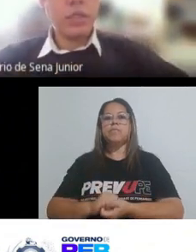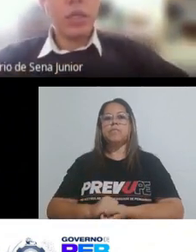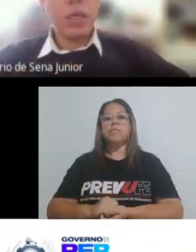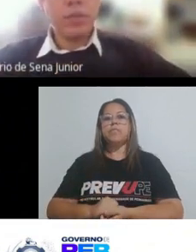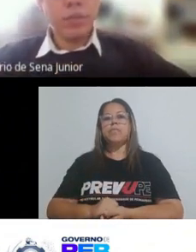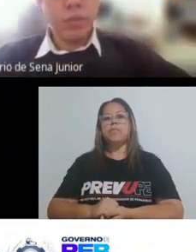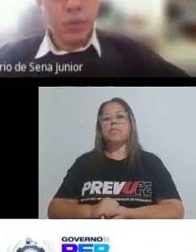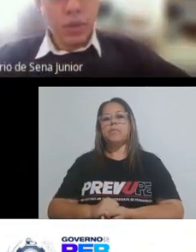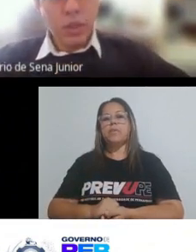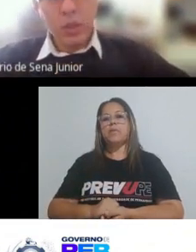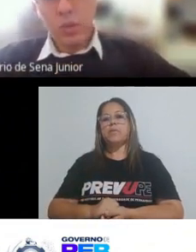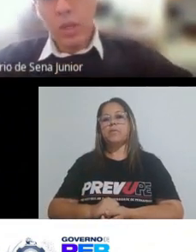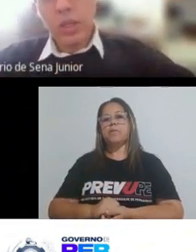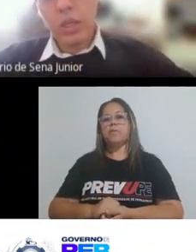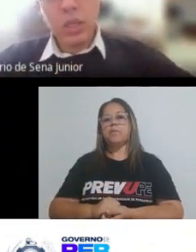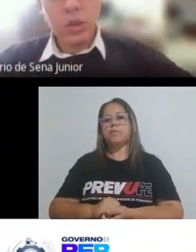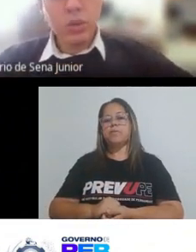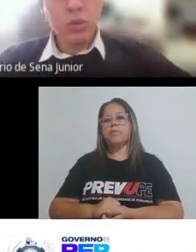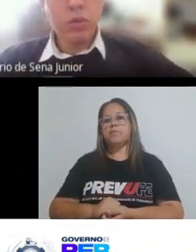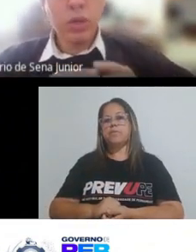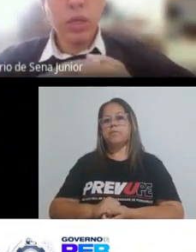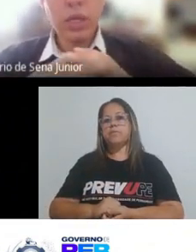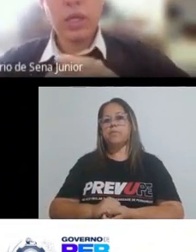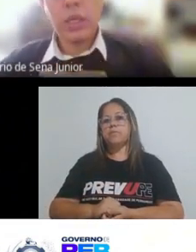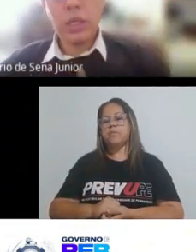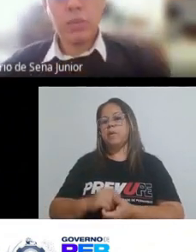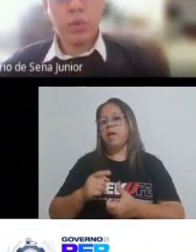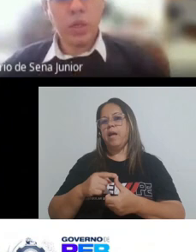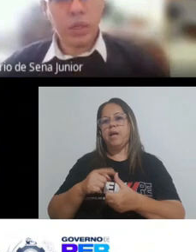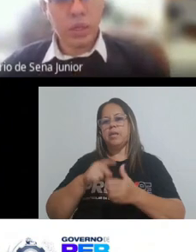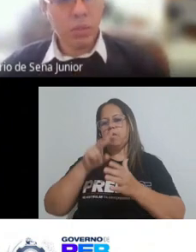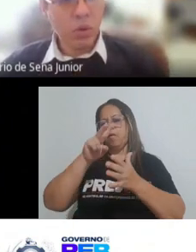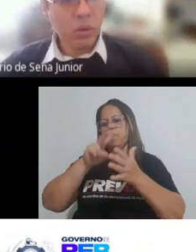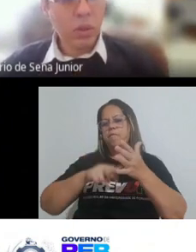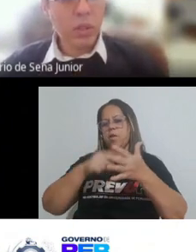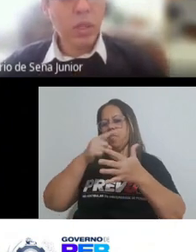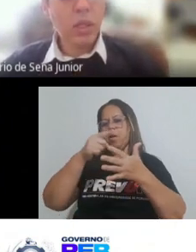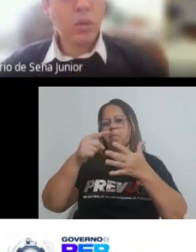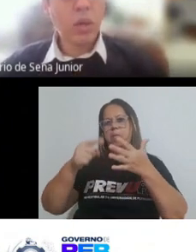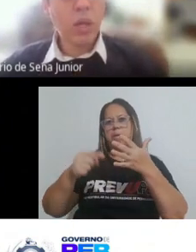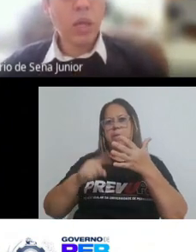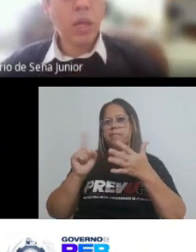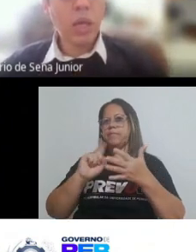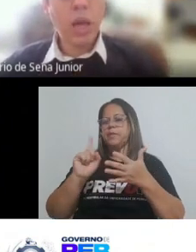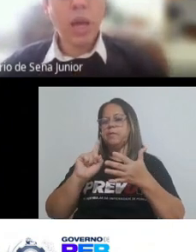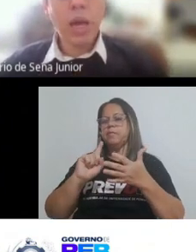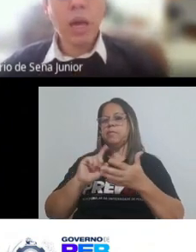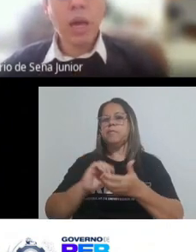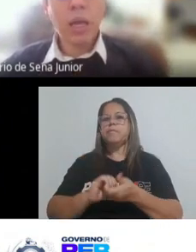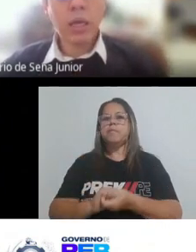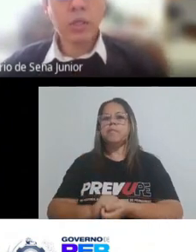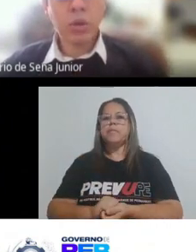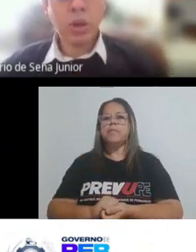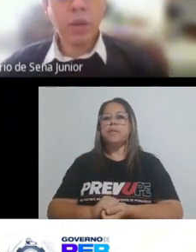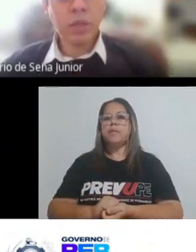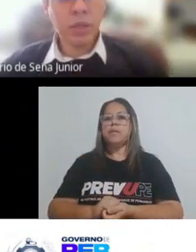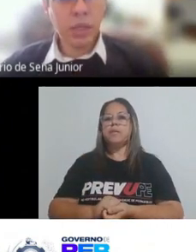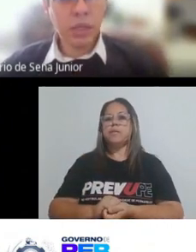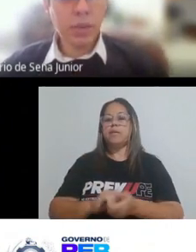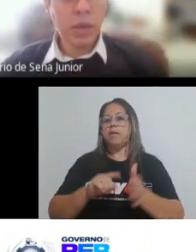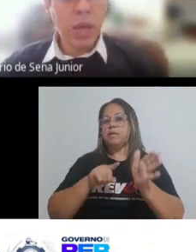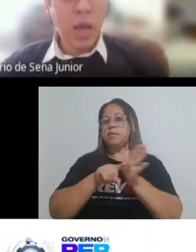Se, então, aqui, não vou ler item por item, tá bom? Então, aqui, a questão